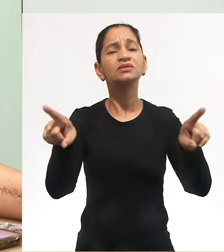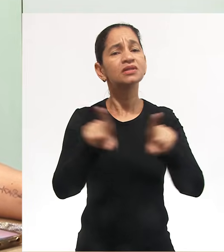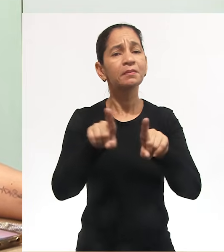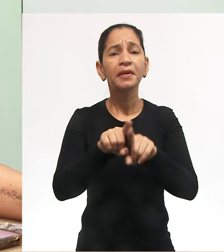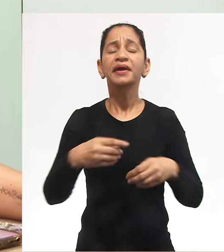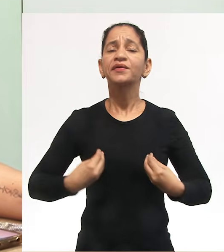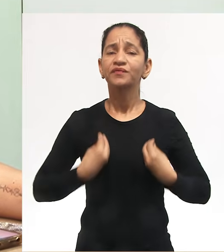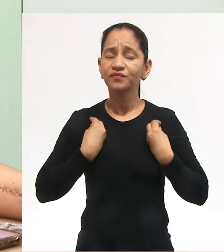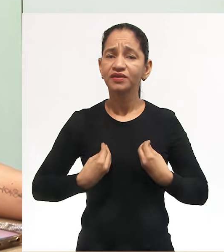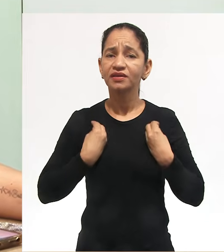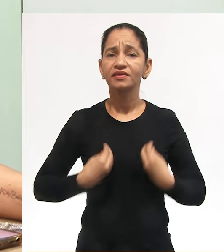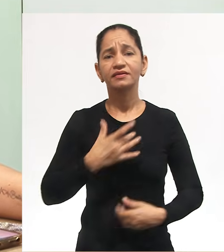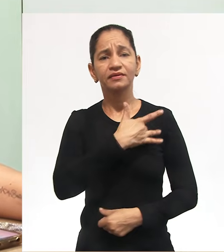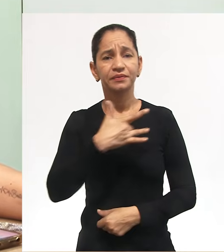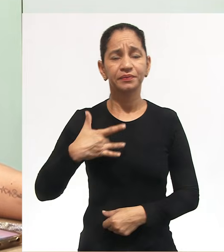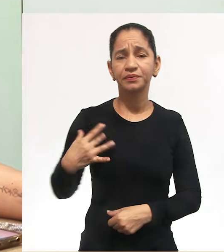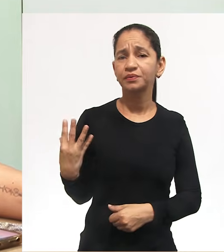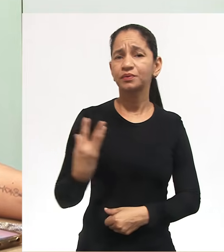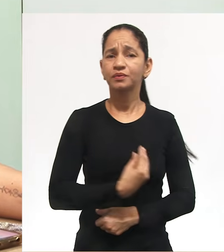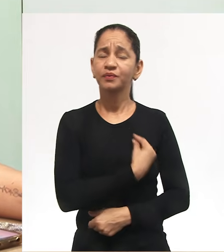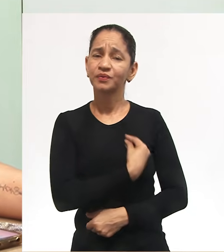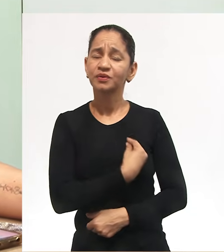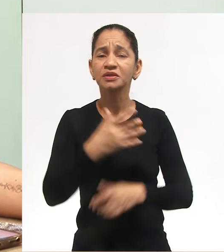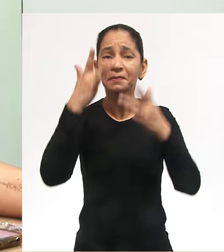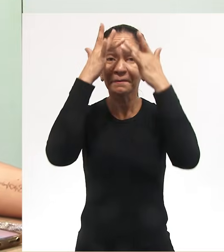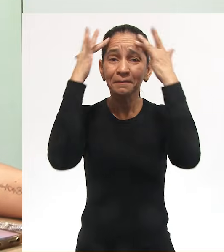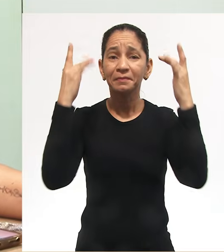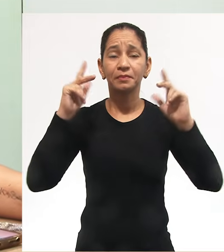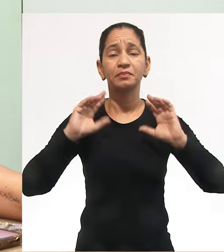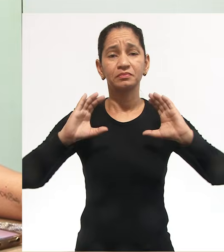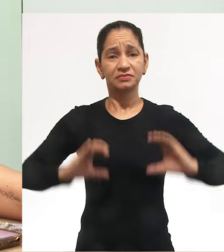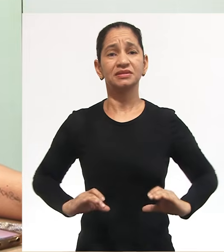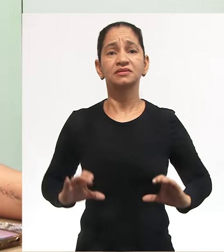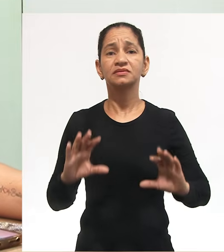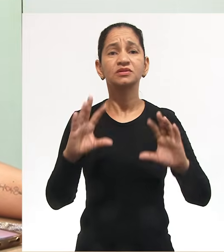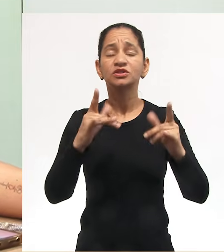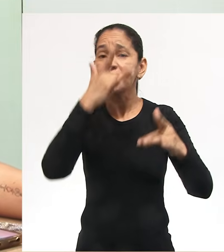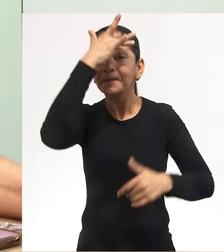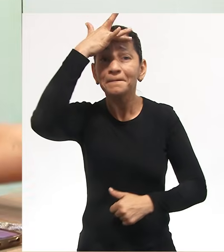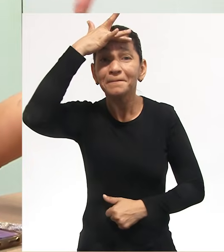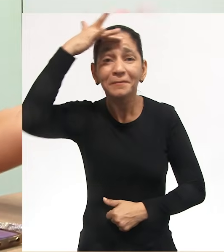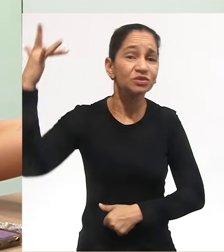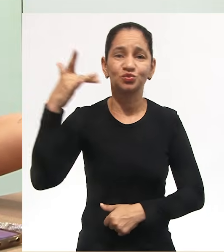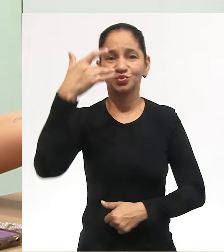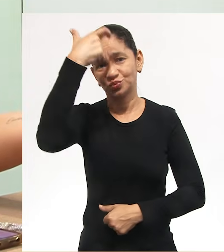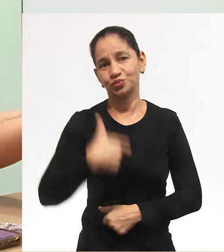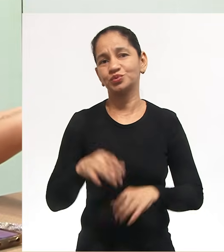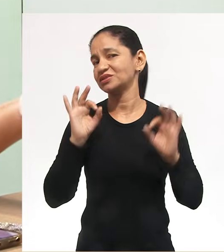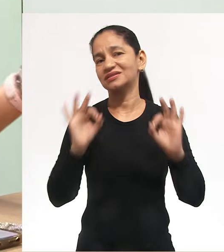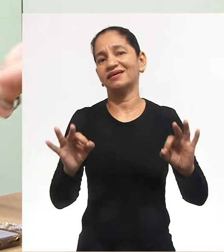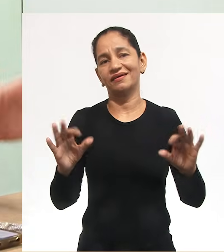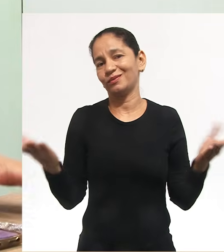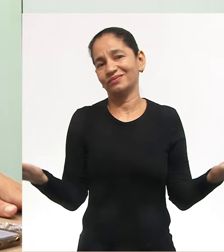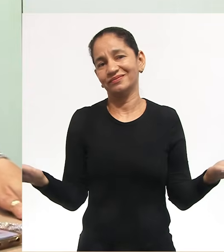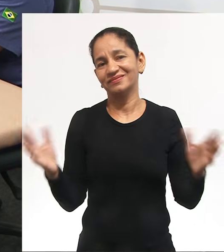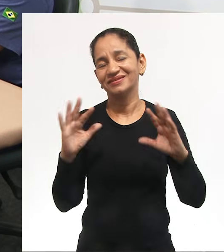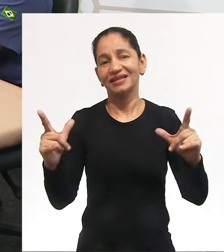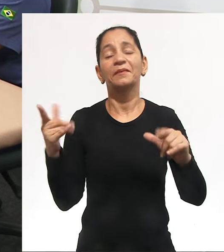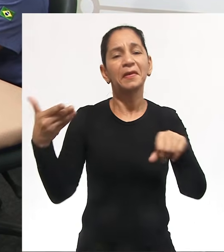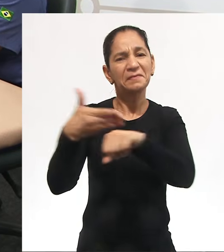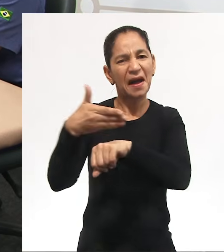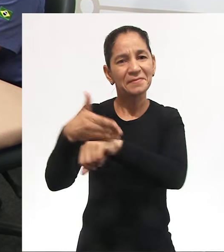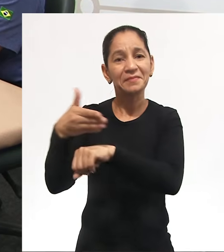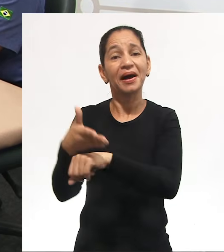só no ensino, mas qualidade de vida, qualidade de existência, qualidade de ser humano, qualidade de sermos pessoas, né?